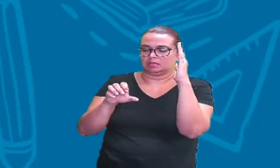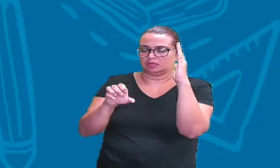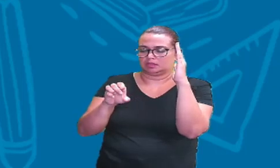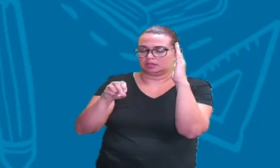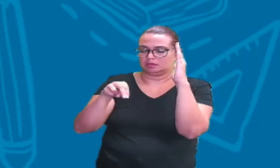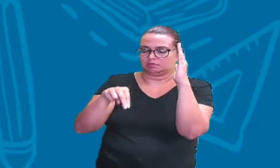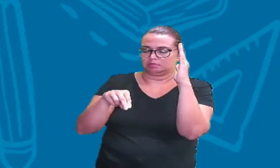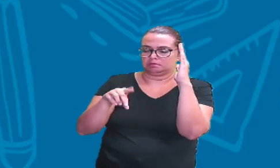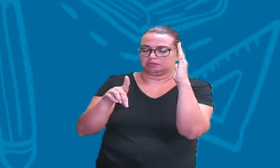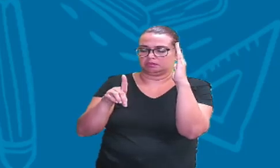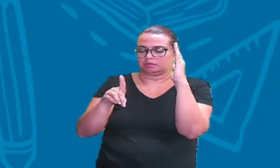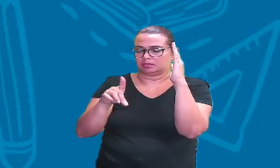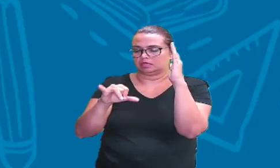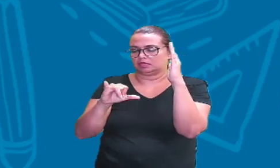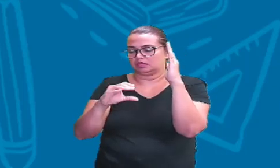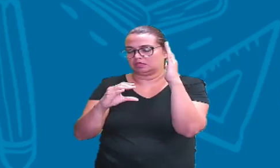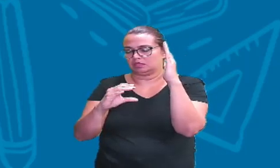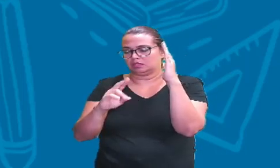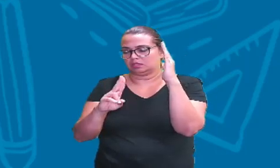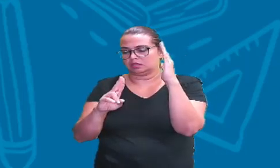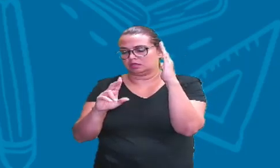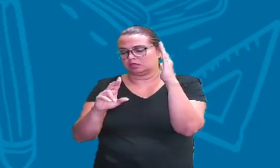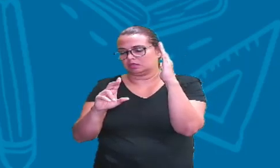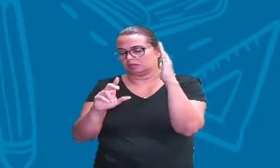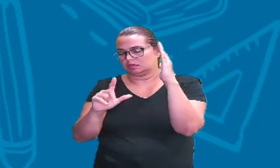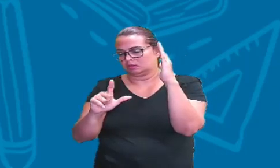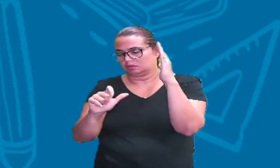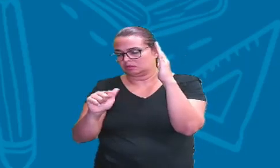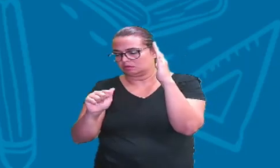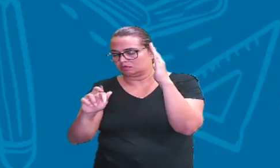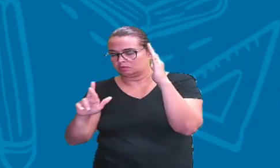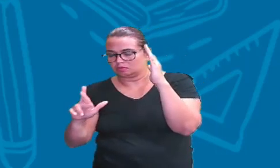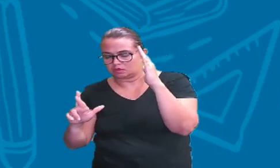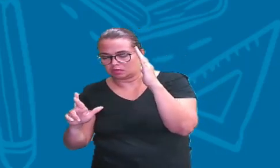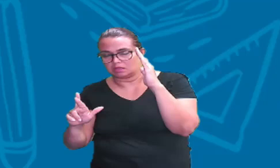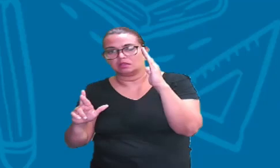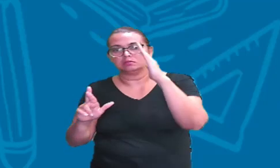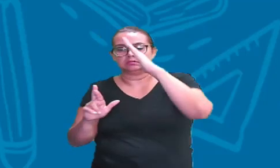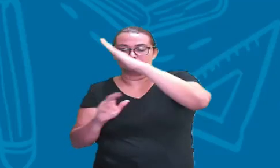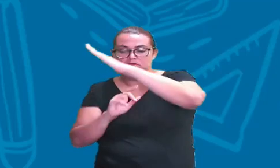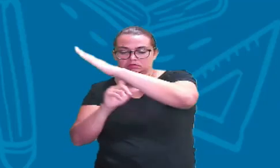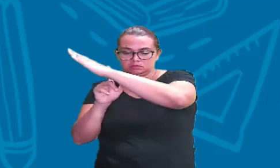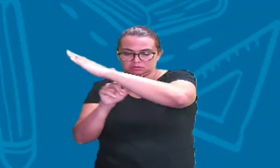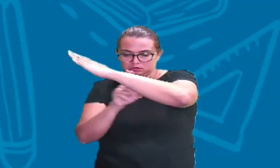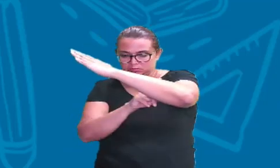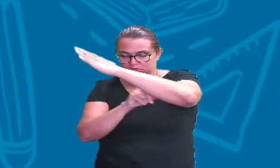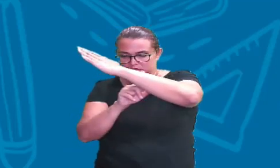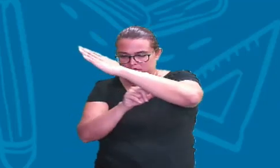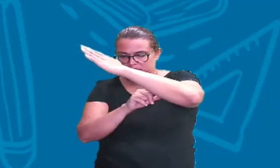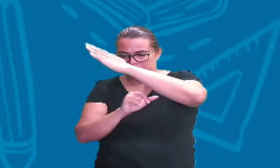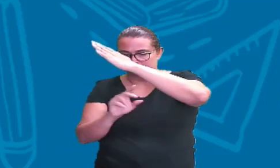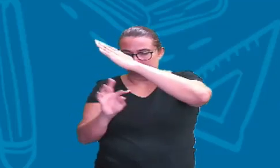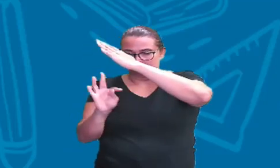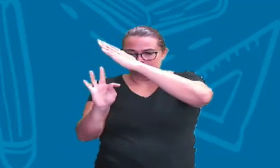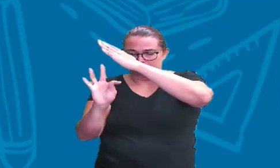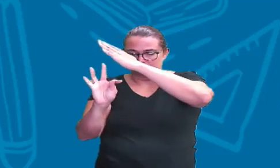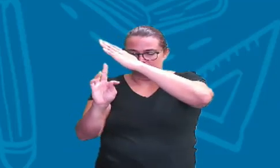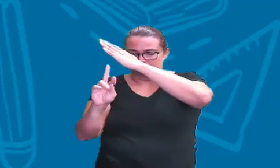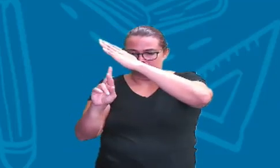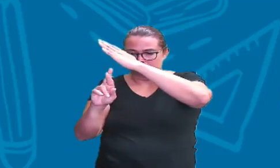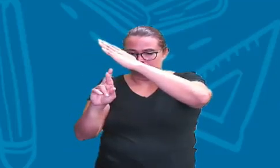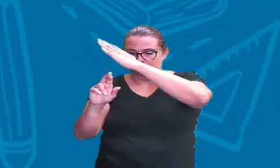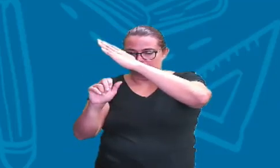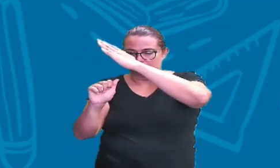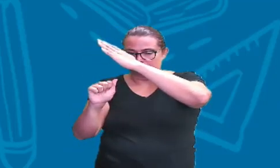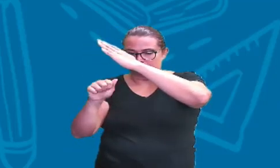cortadas por uma transversal? Pode sim, tá certo? Porém, ela vai ter esse nome